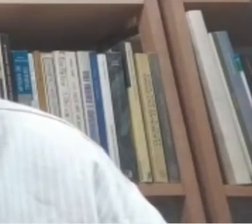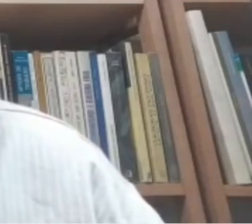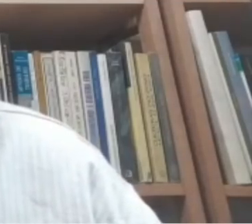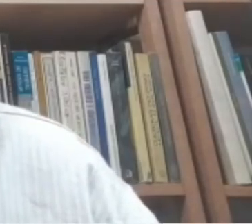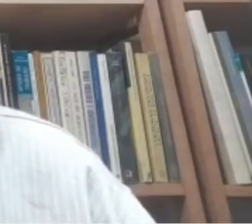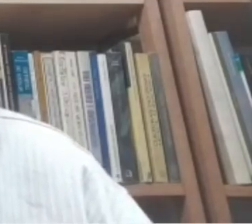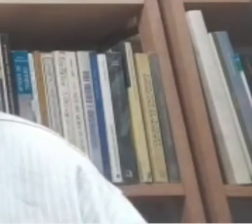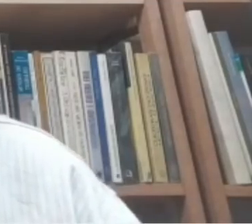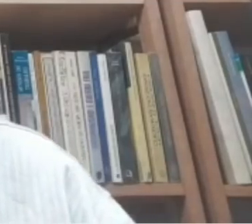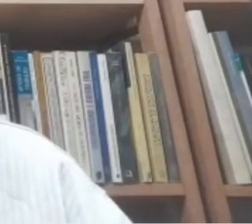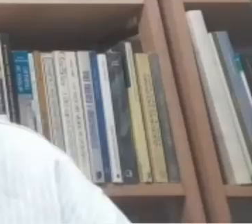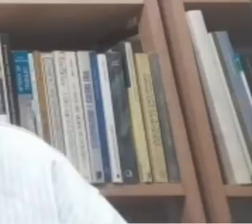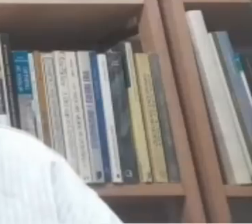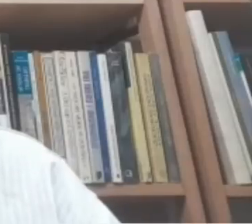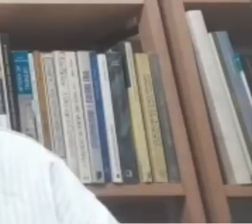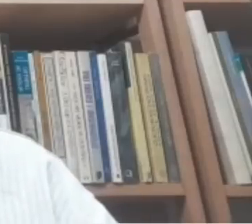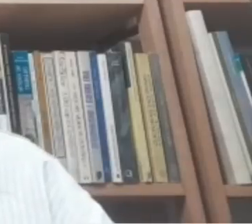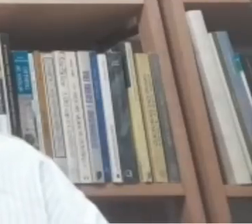Cuidar.